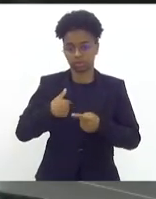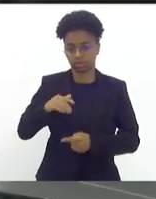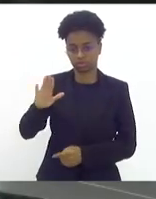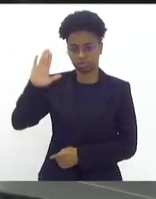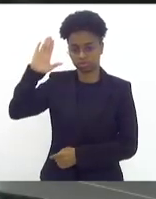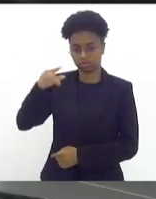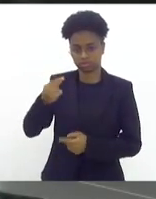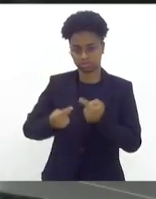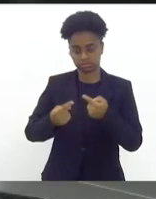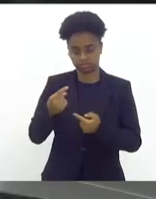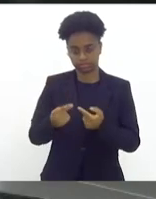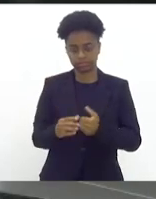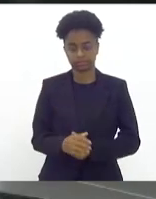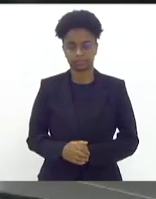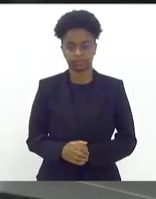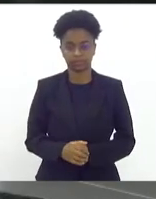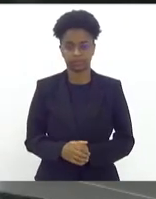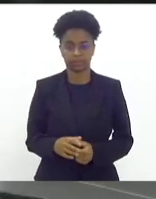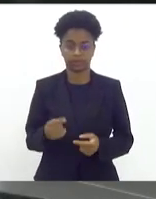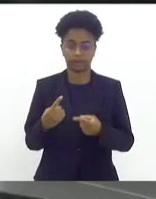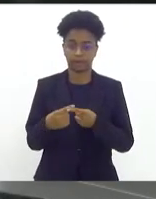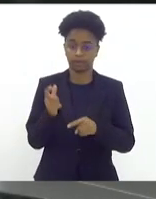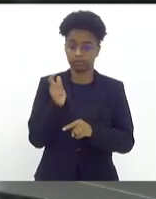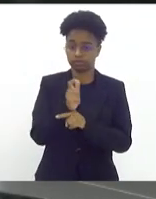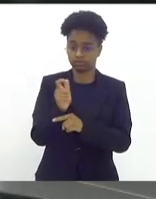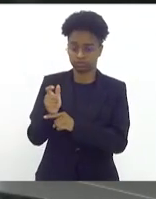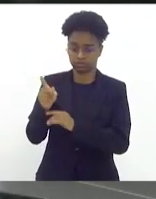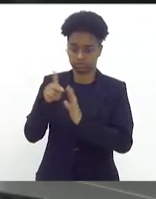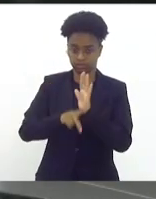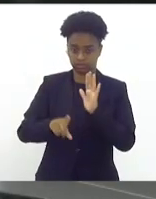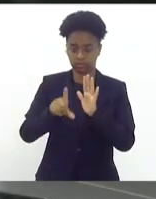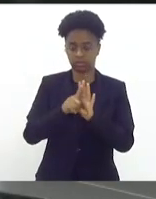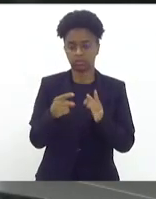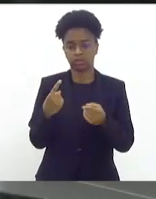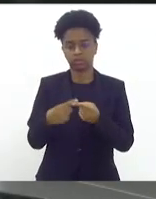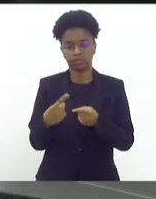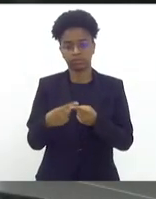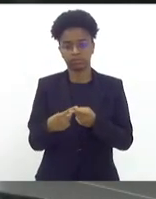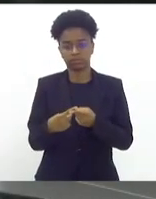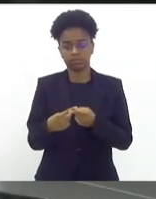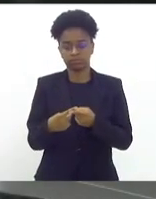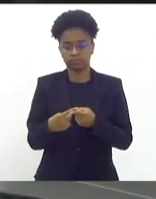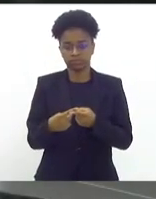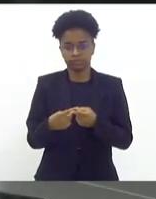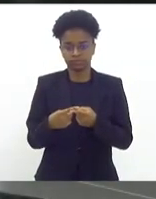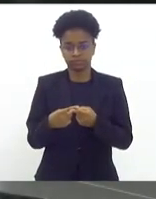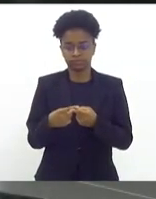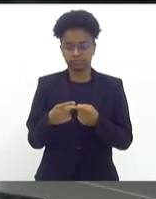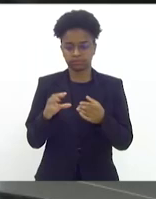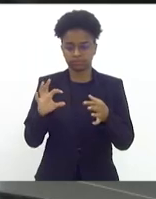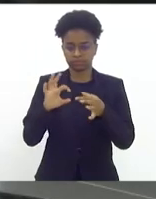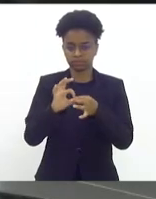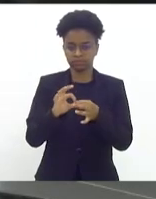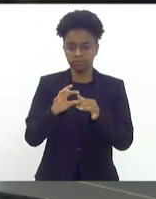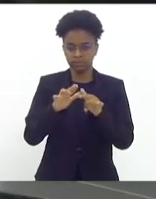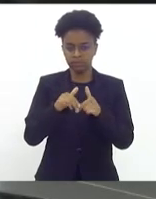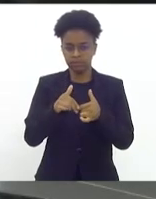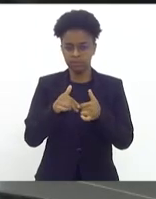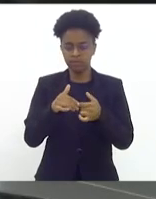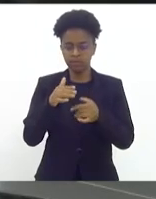discutir a matéria, numa autocrítica aqui ao PL, que foi fruto de uma conversa com